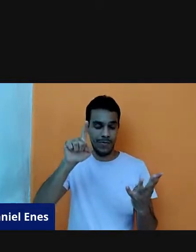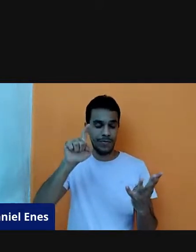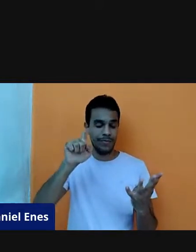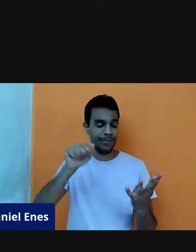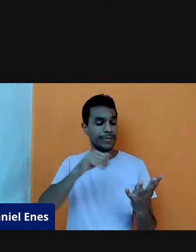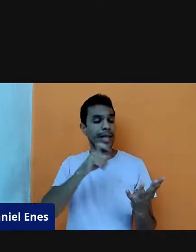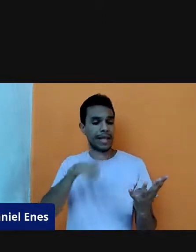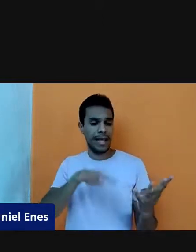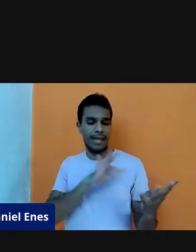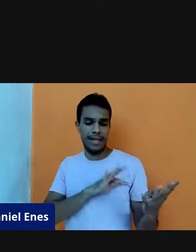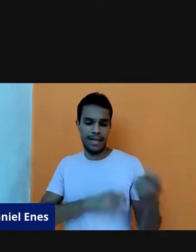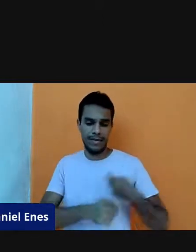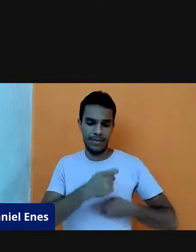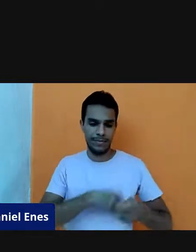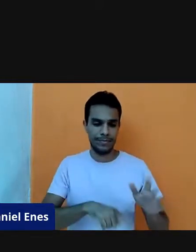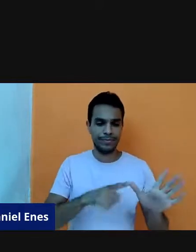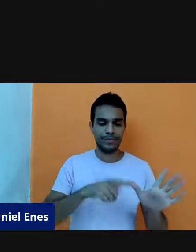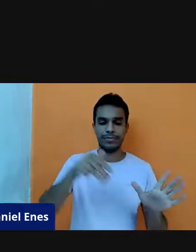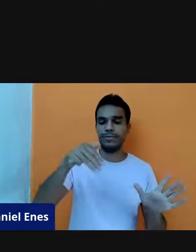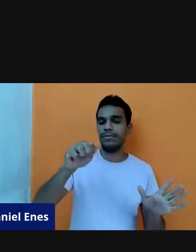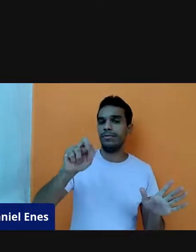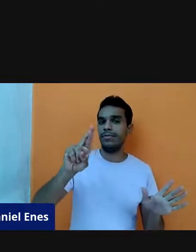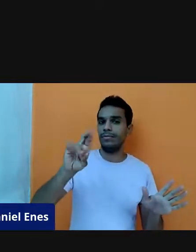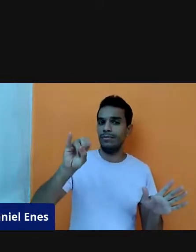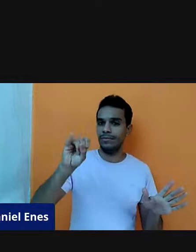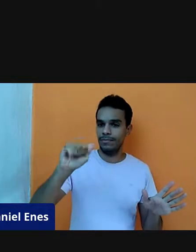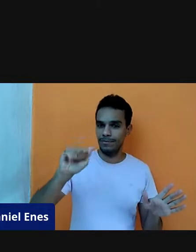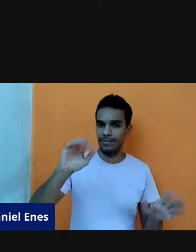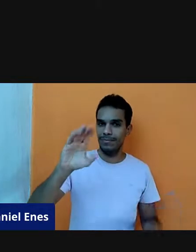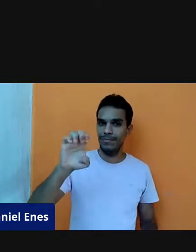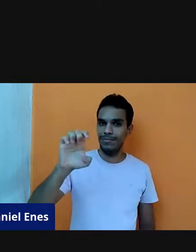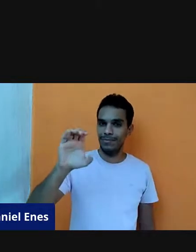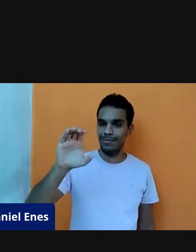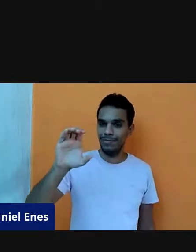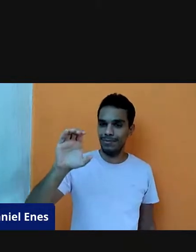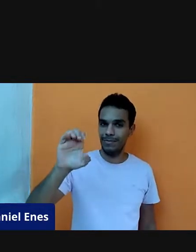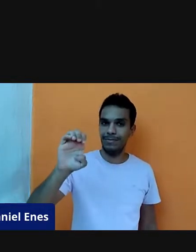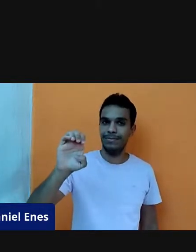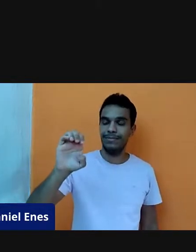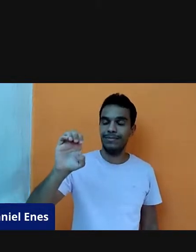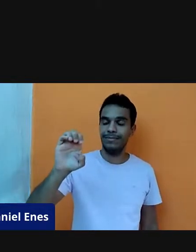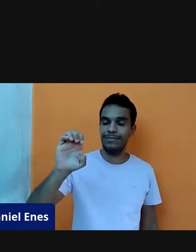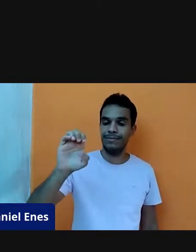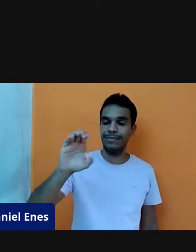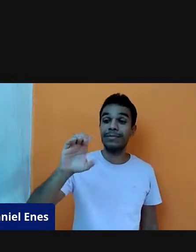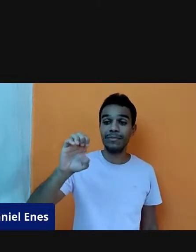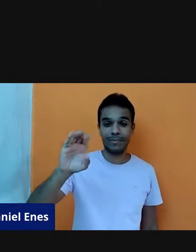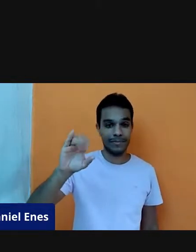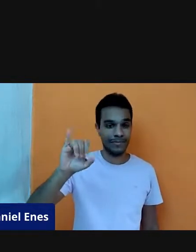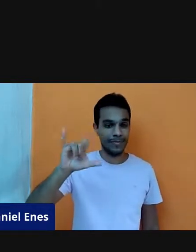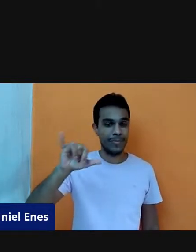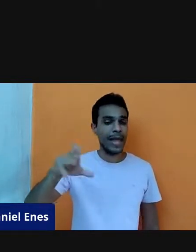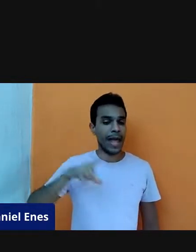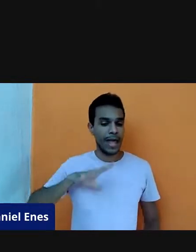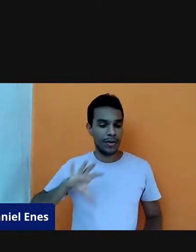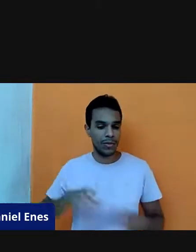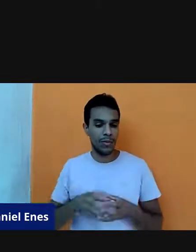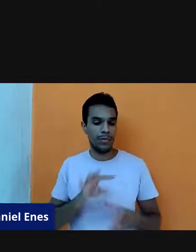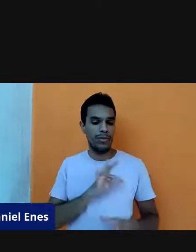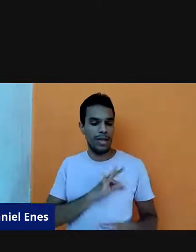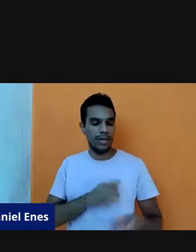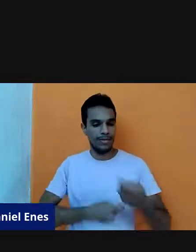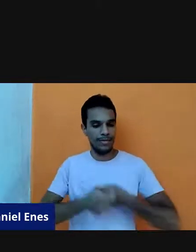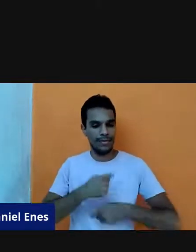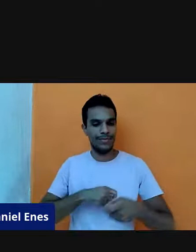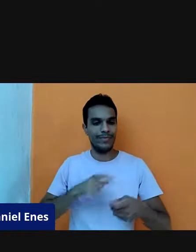a Maria Cecília Coelho, que também é do nosso corpo técnico administrativo, a professora